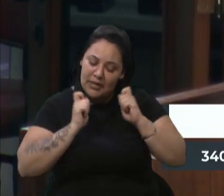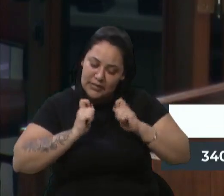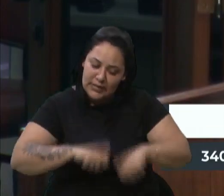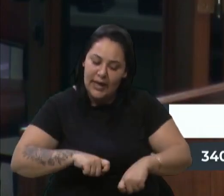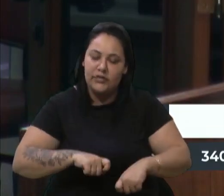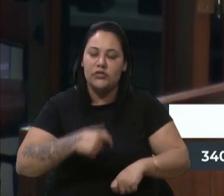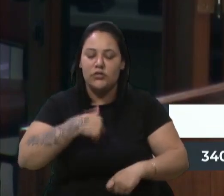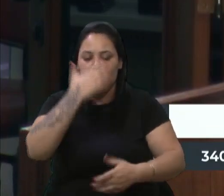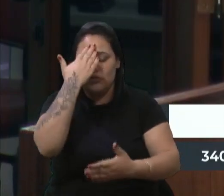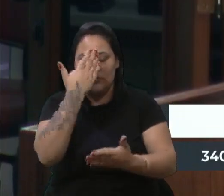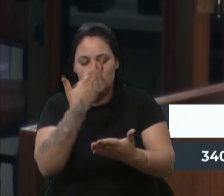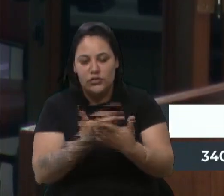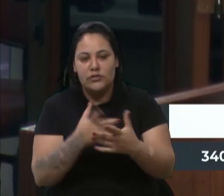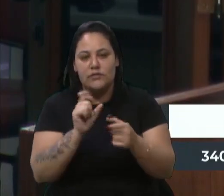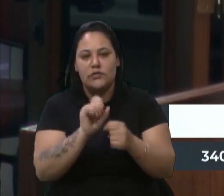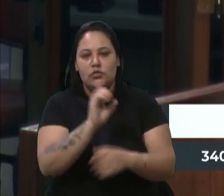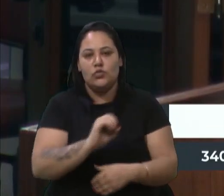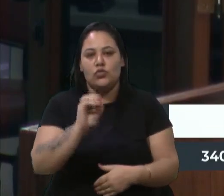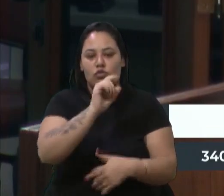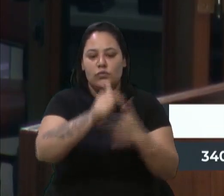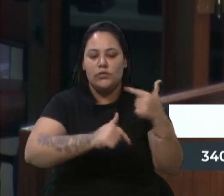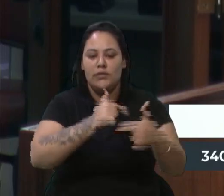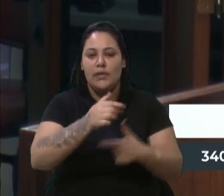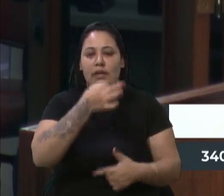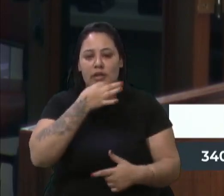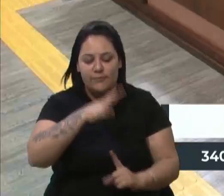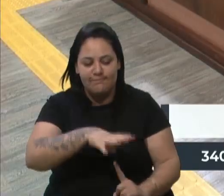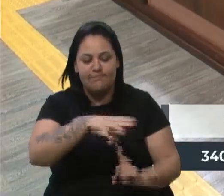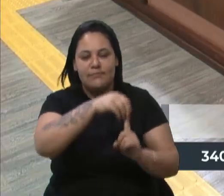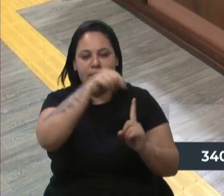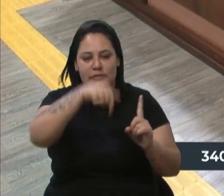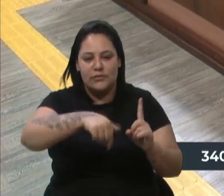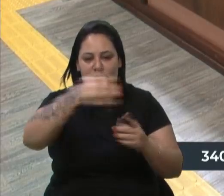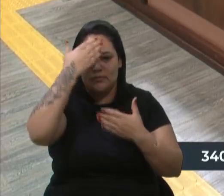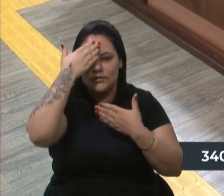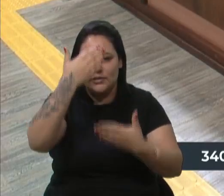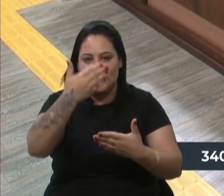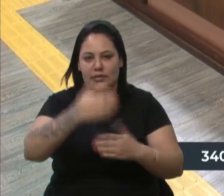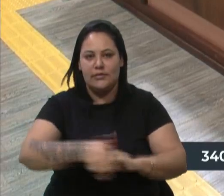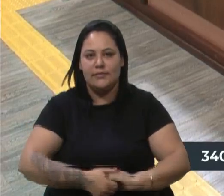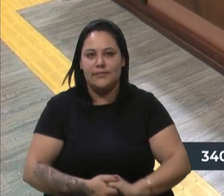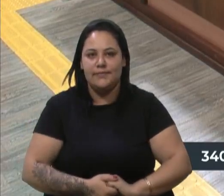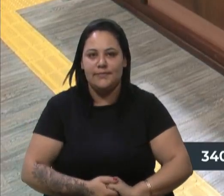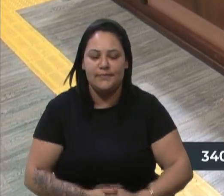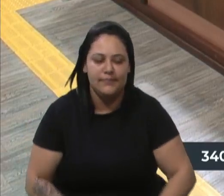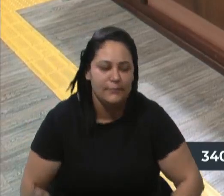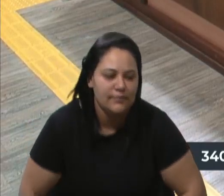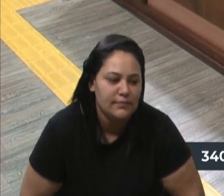fazem um ótimo trabalho, e Caxias é referência. Muito obrigado. Obrigado.